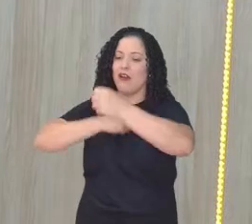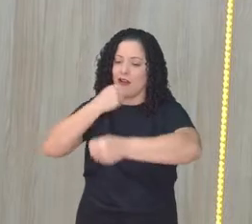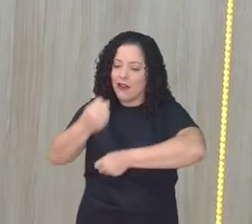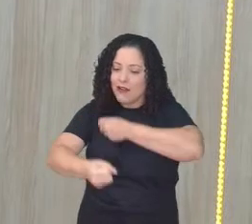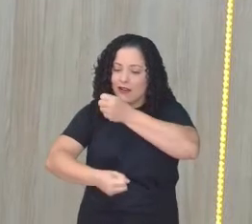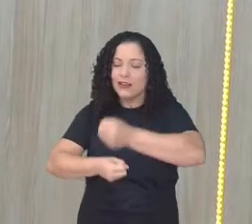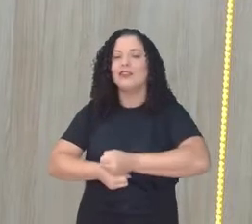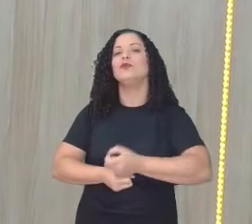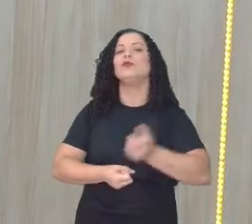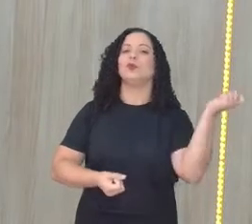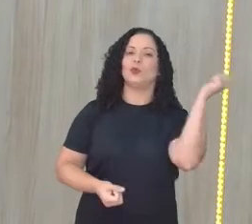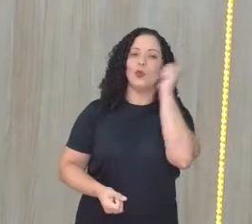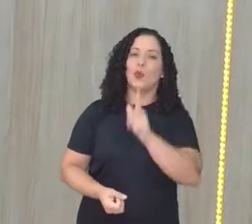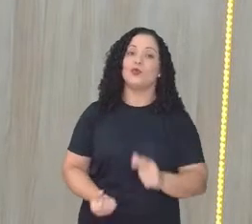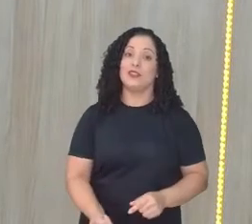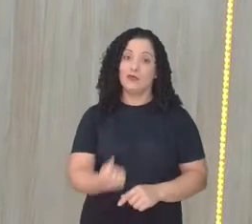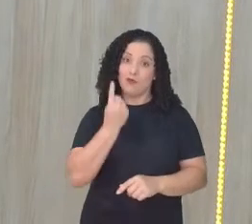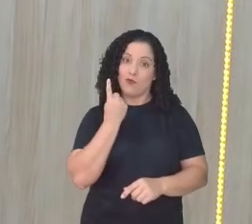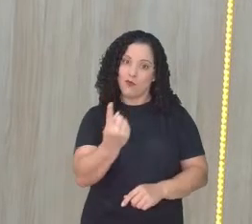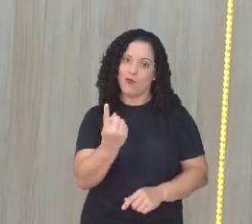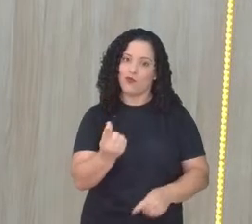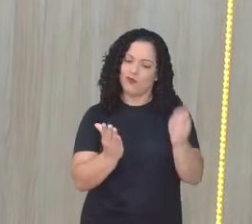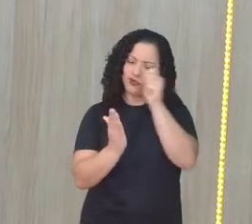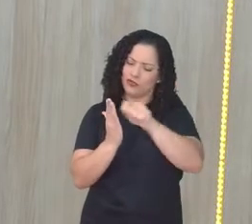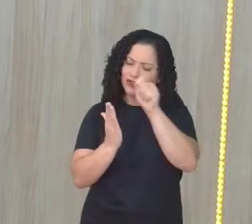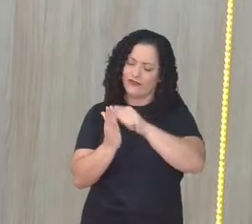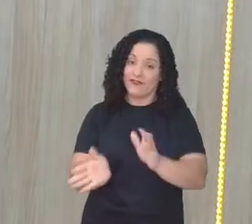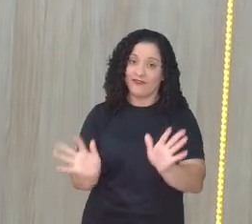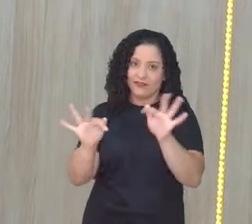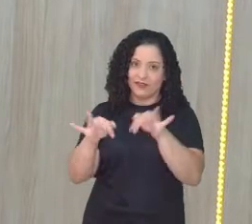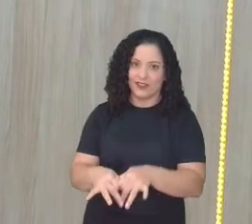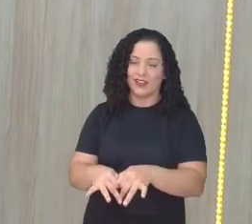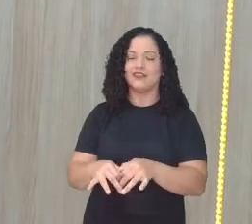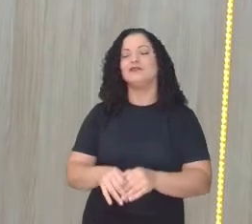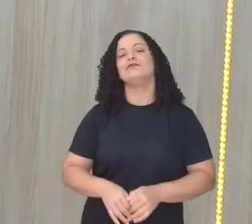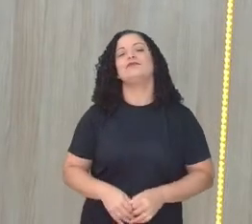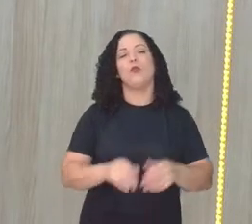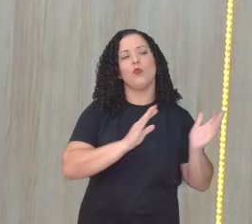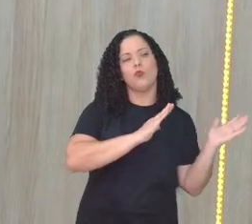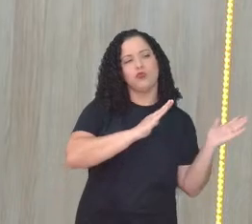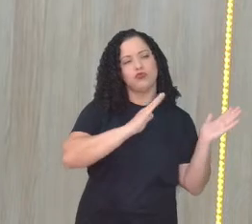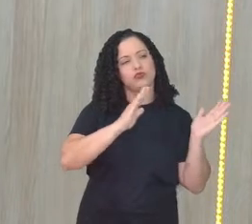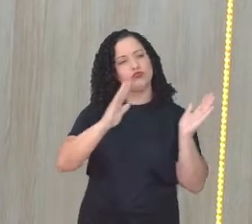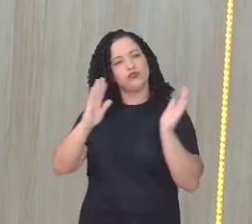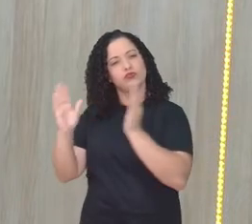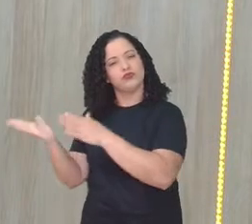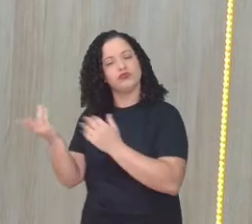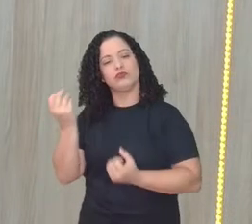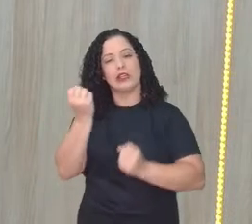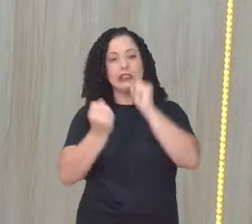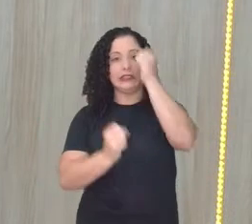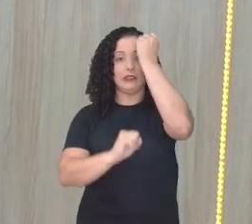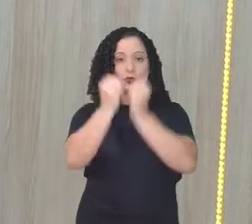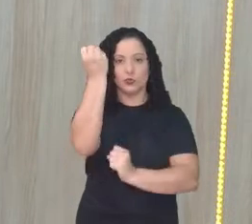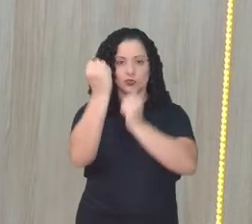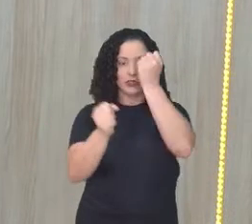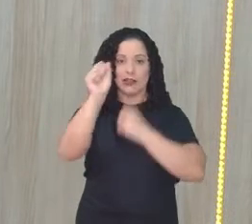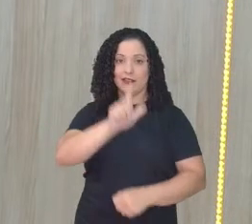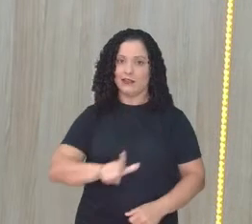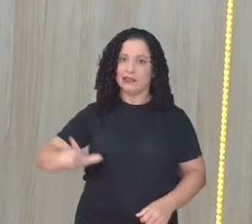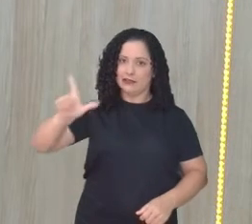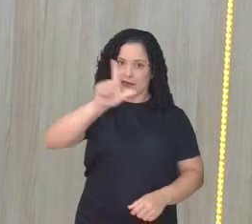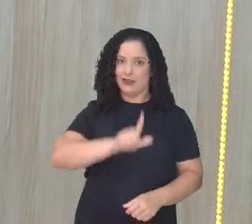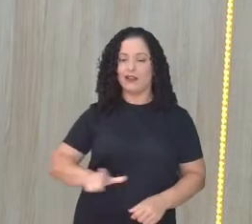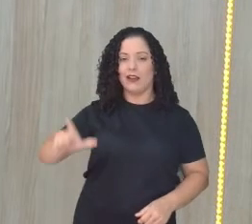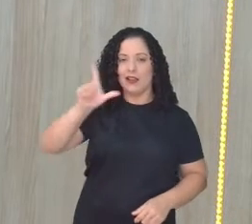né, para poder produzir um livro, né? Então, com o passar do tempo, essa indústria, né, da literatura, digamos